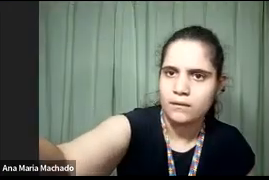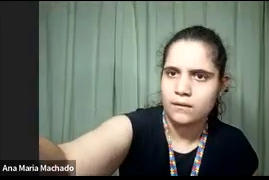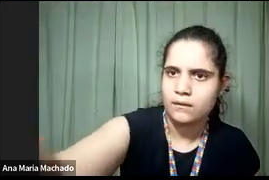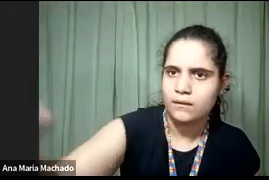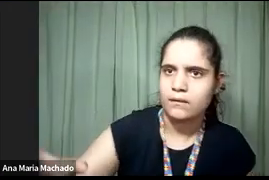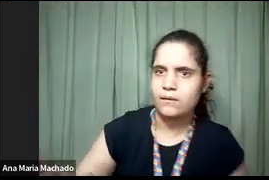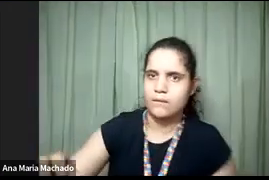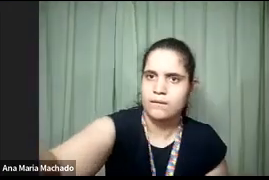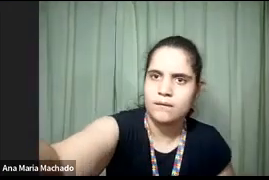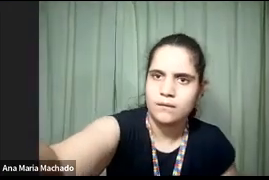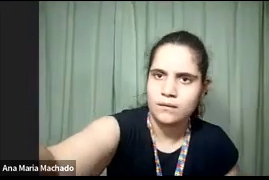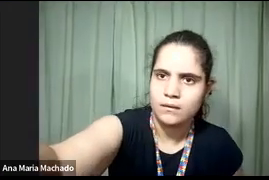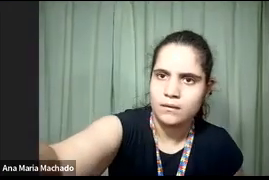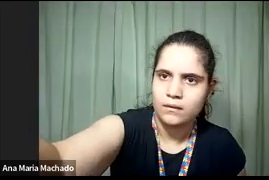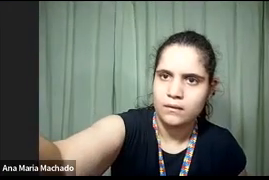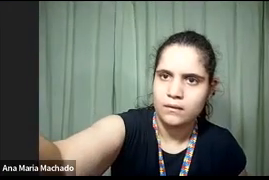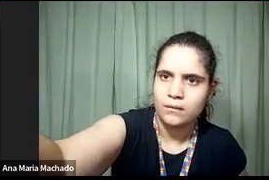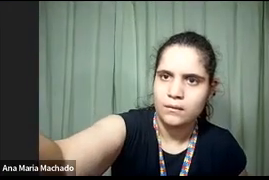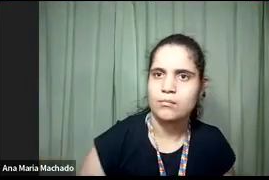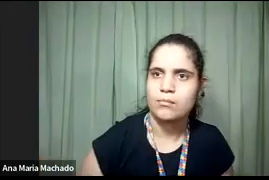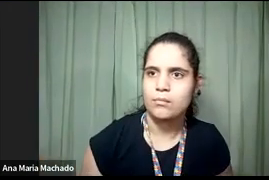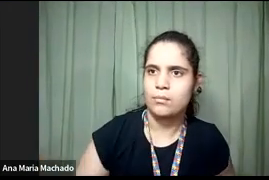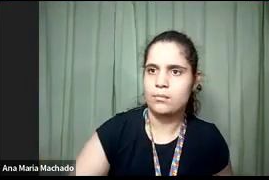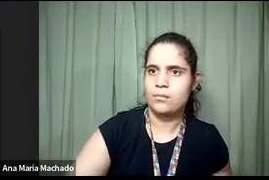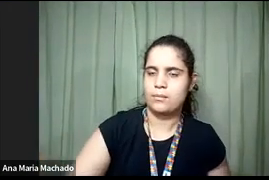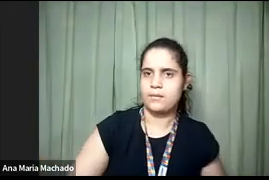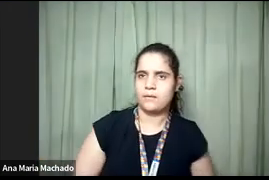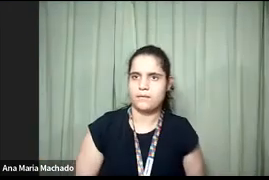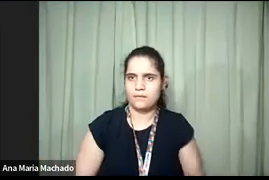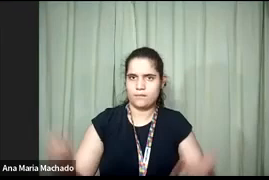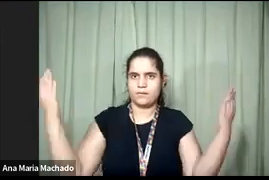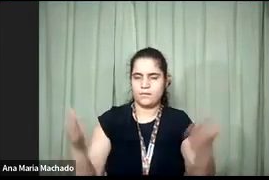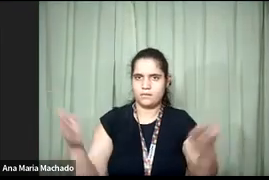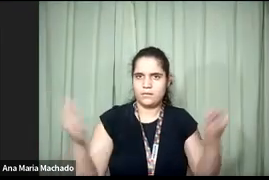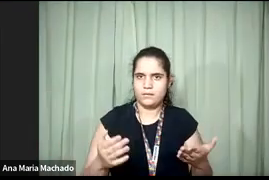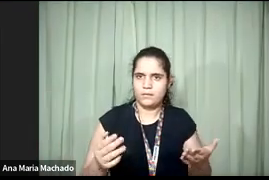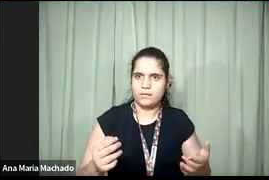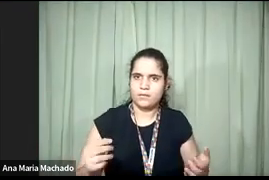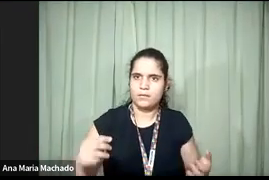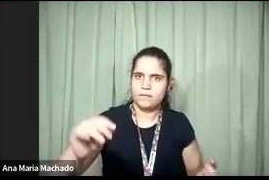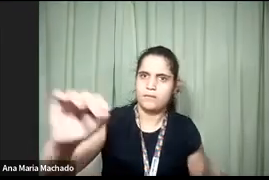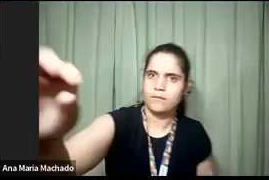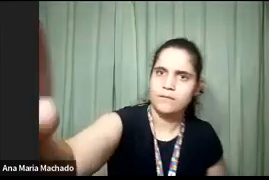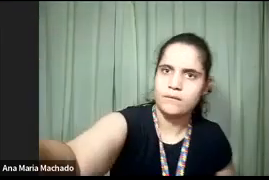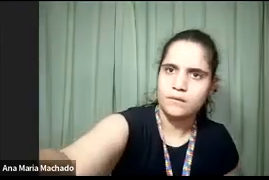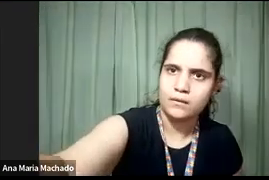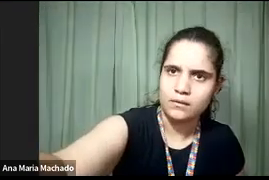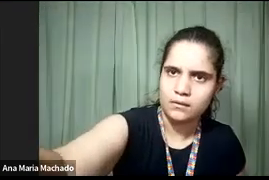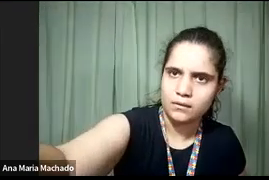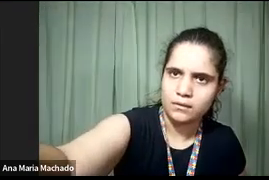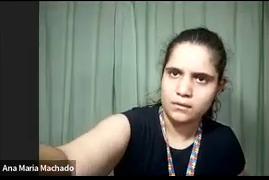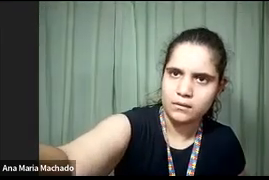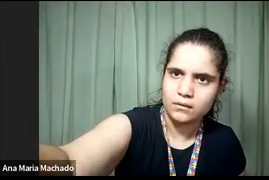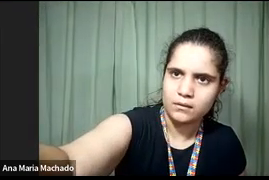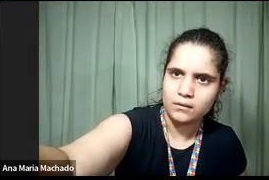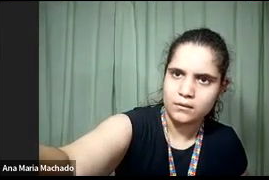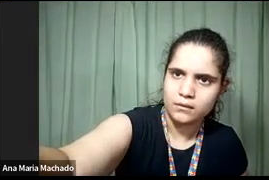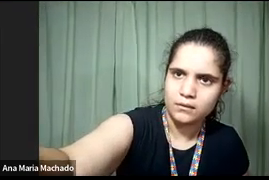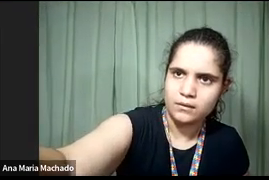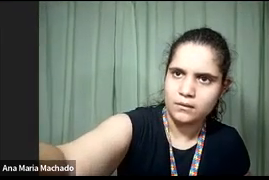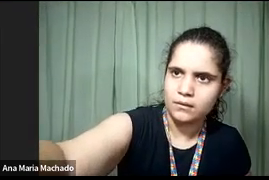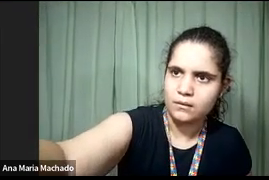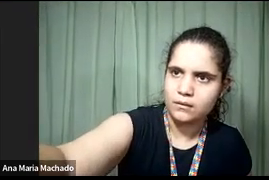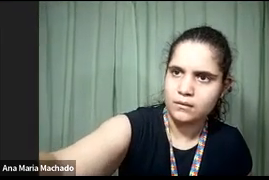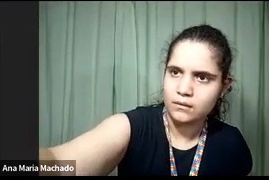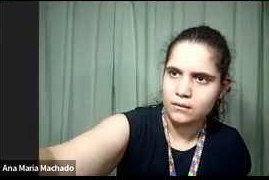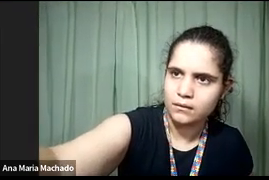1 ano e meio atrás de que ele tinha TEA. Hoje, eu vou dar um laudo dizendo assim: o Joãozinho, reatendido na data